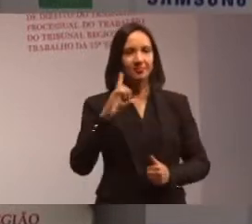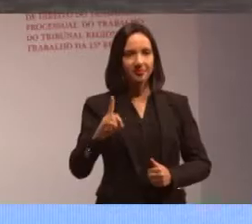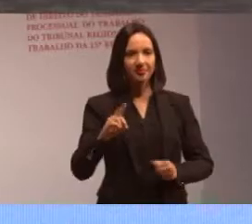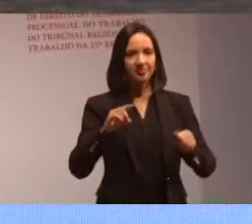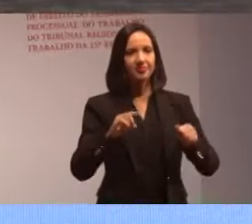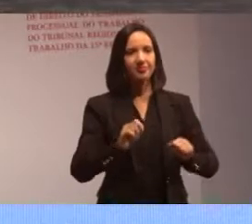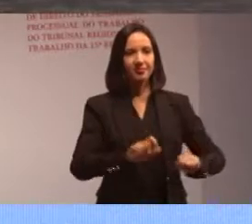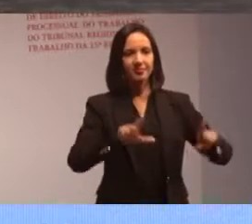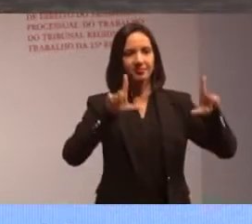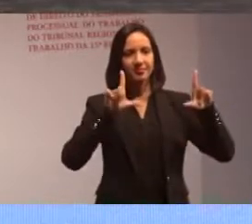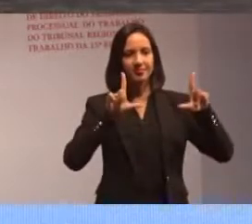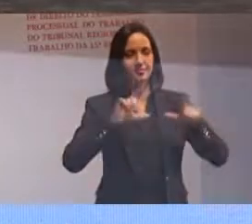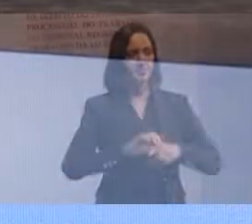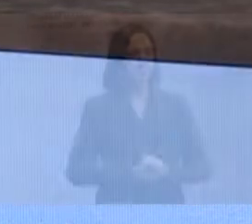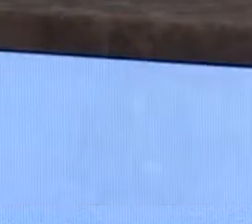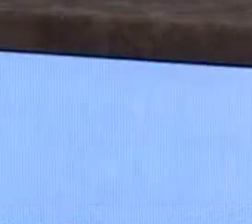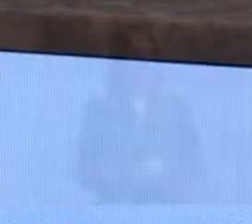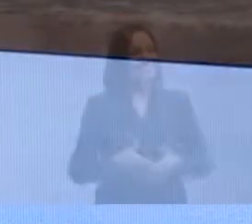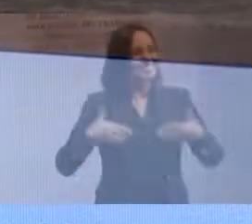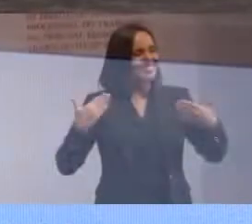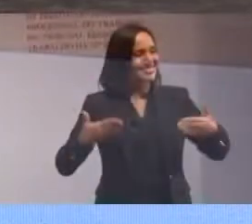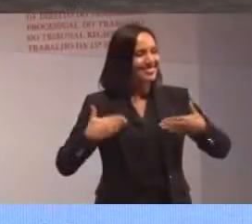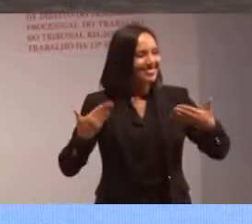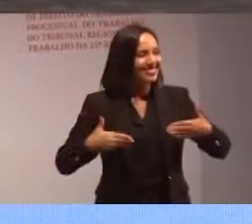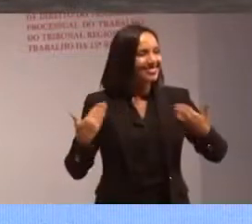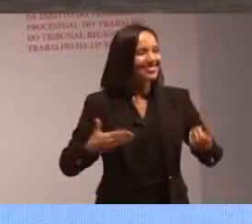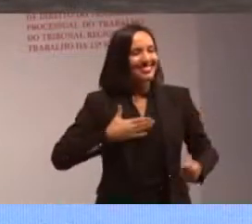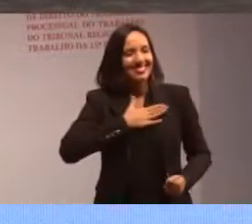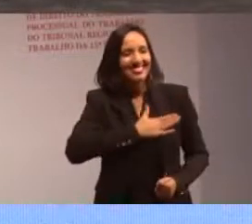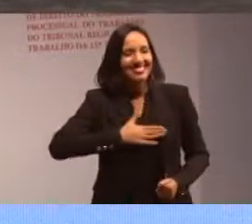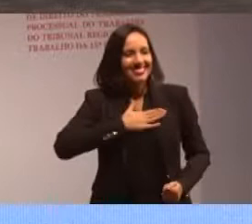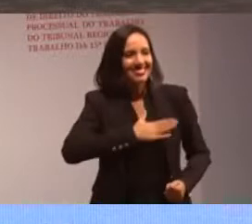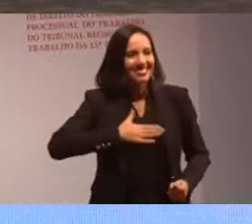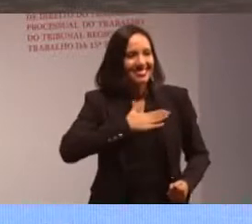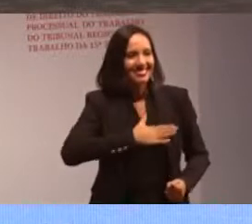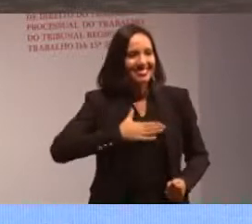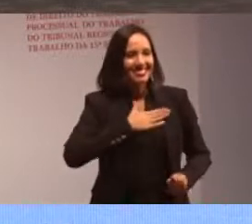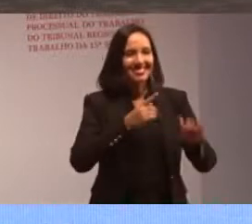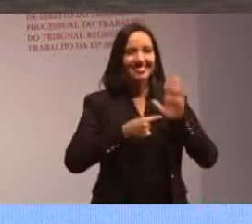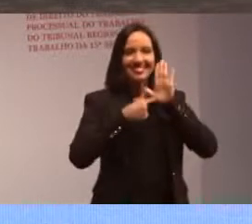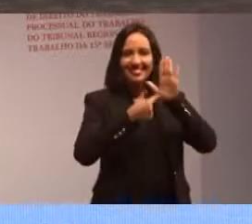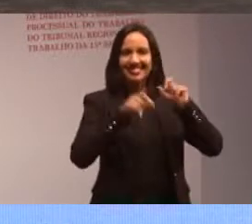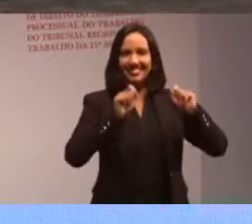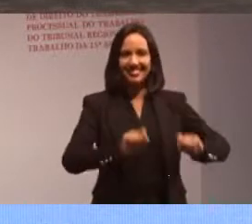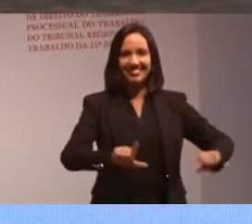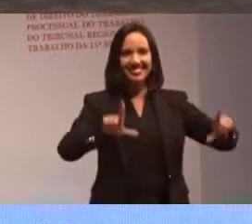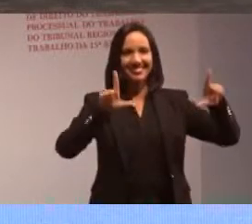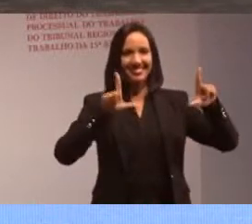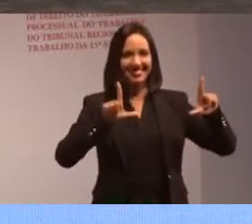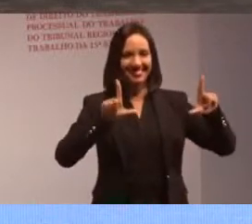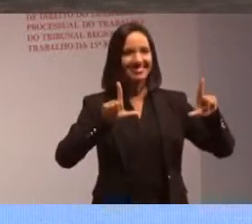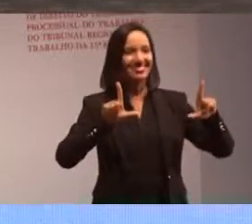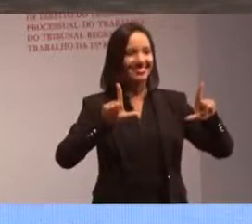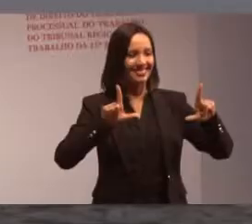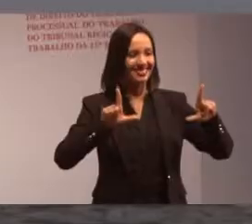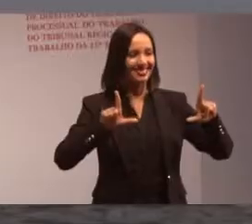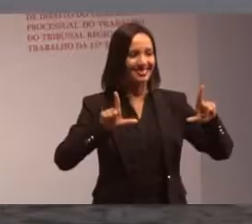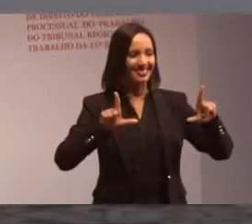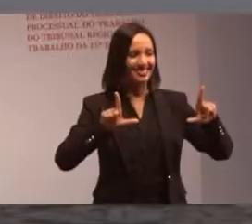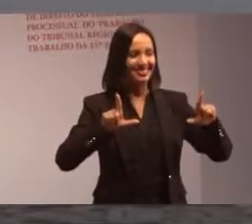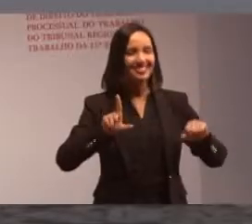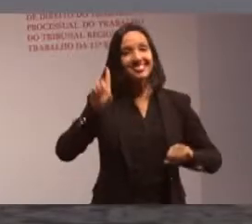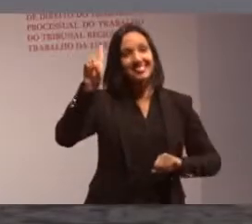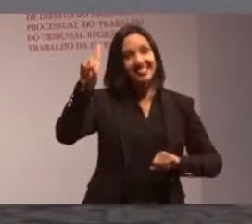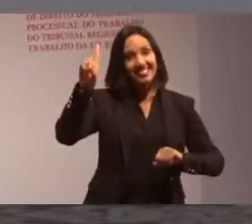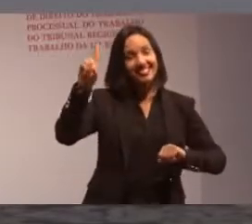painel. É uma alegria, é um prazer ser apresentadora deste painel. E Deus tem